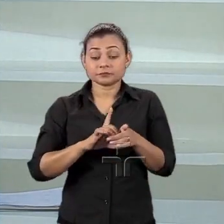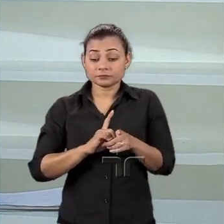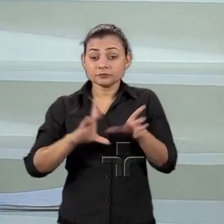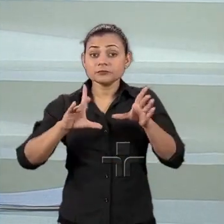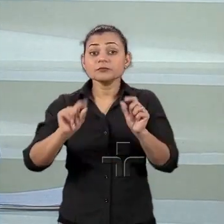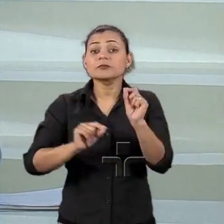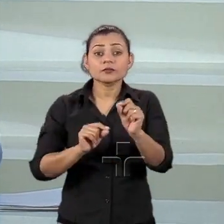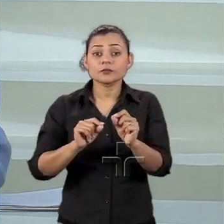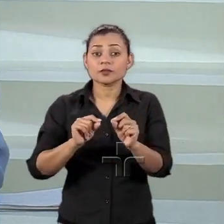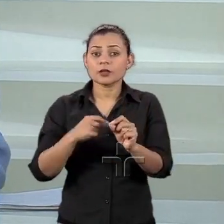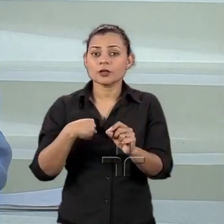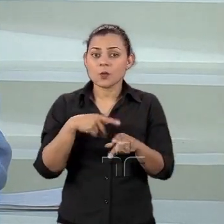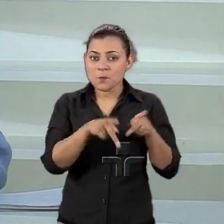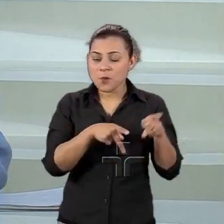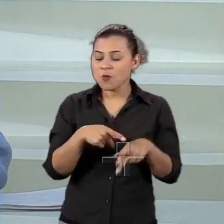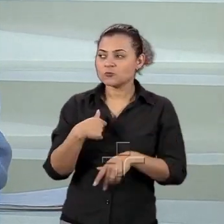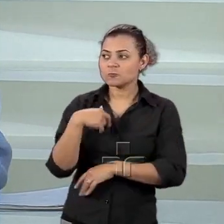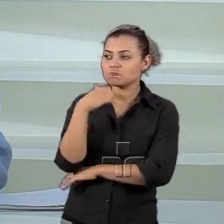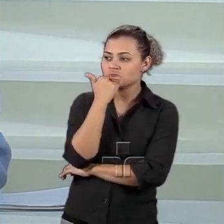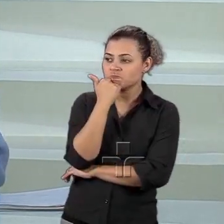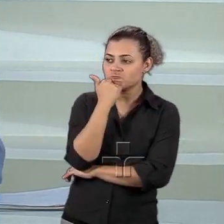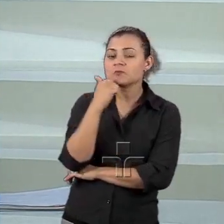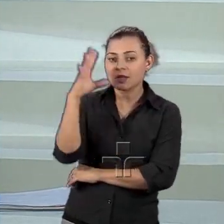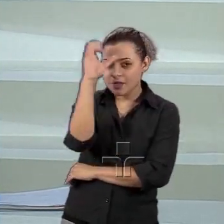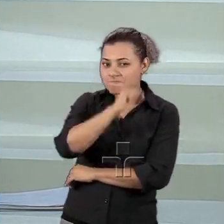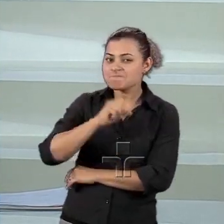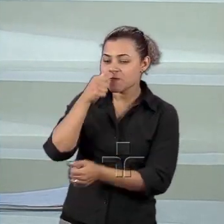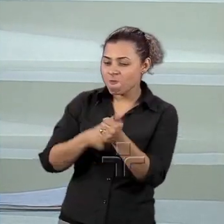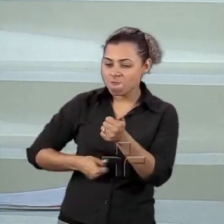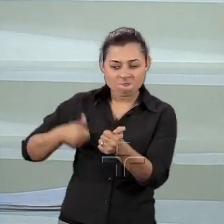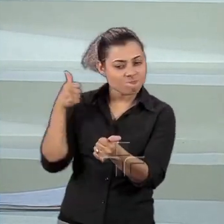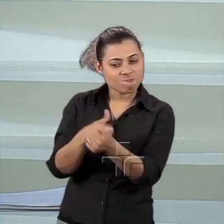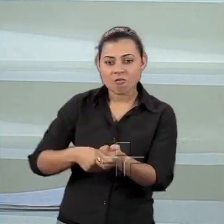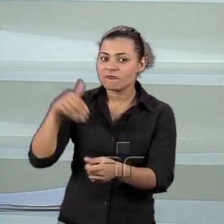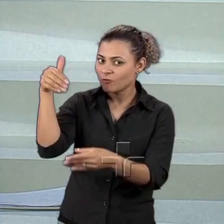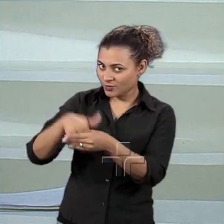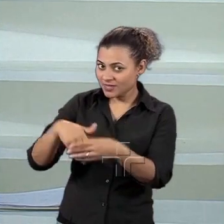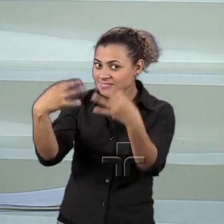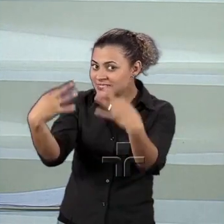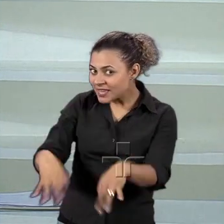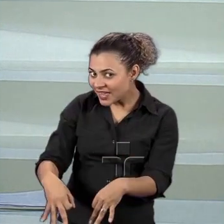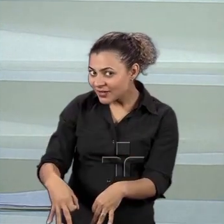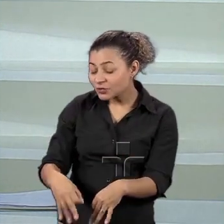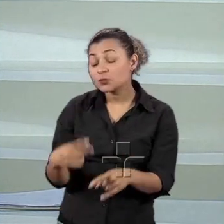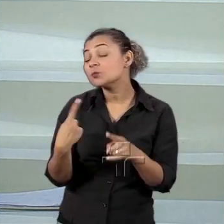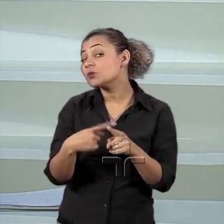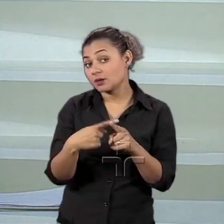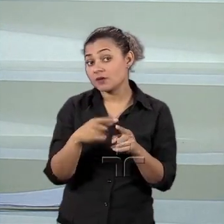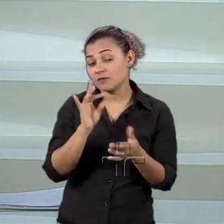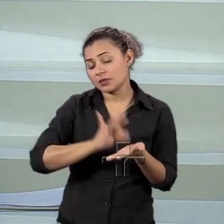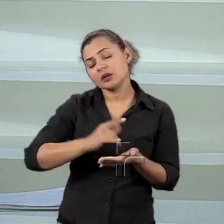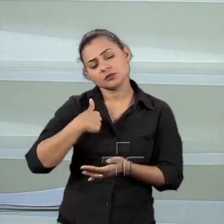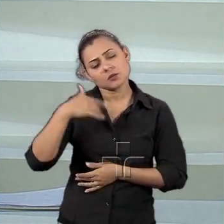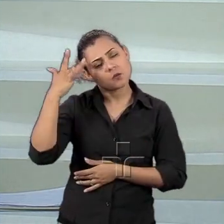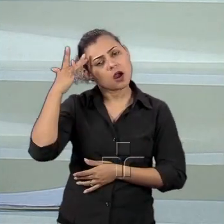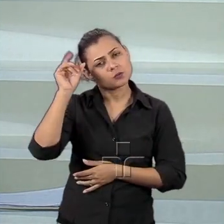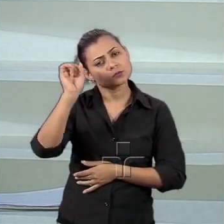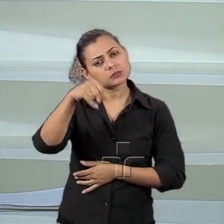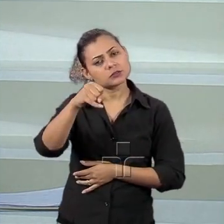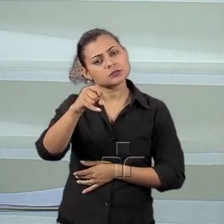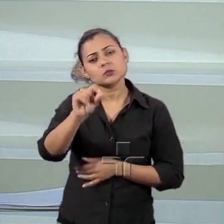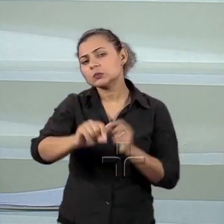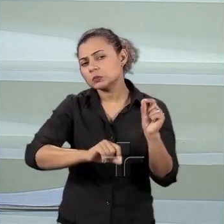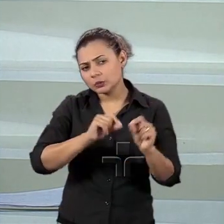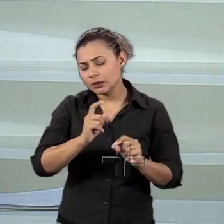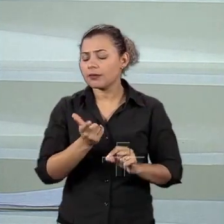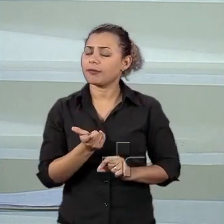aprendido a votar. Então, veja, Ana Amélia, eu acho sim que há